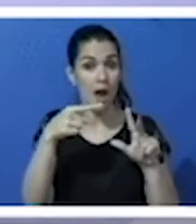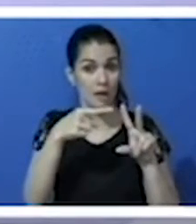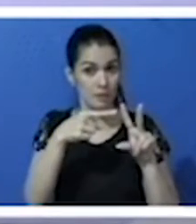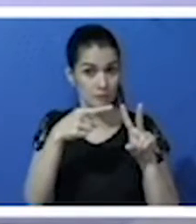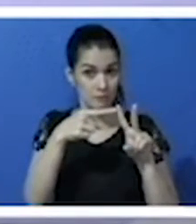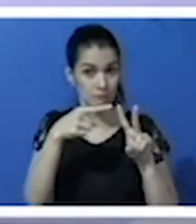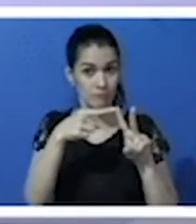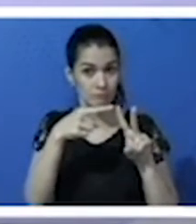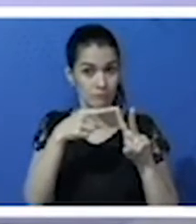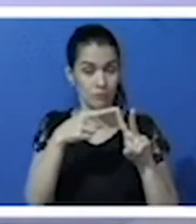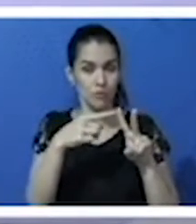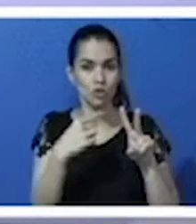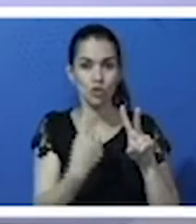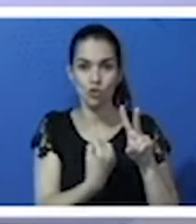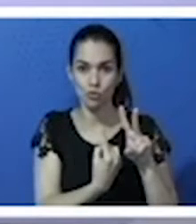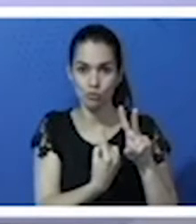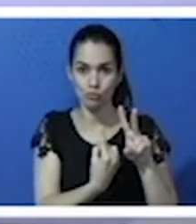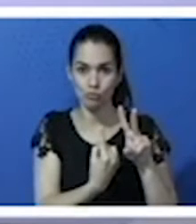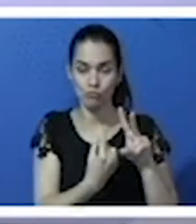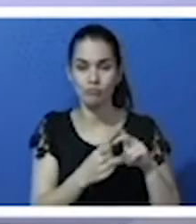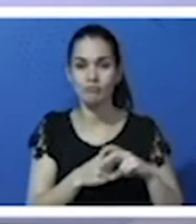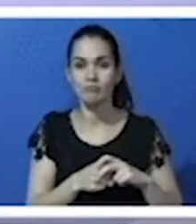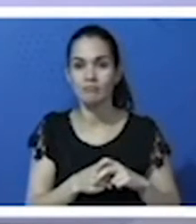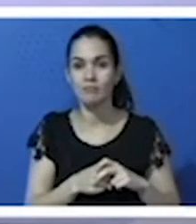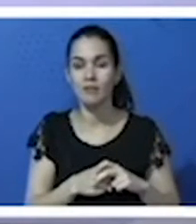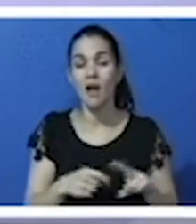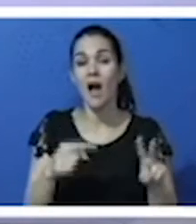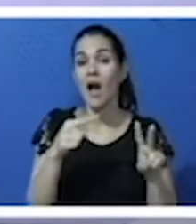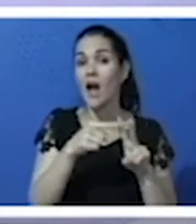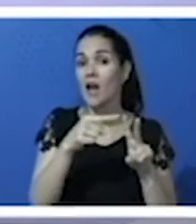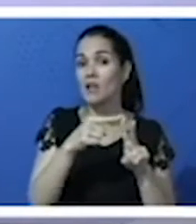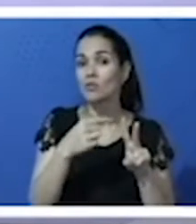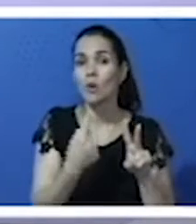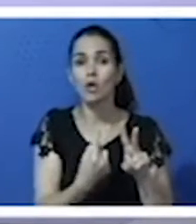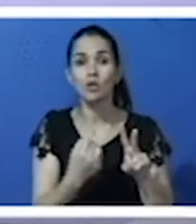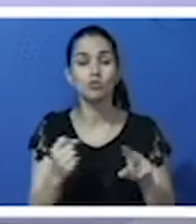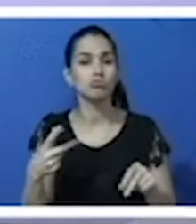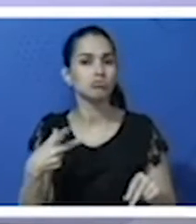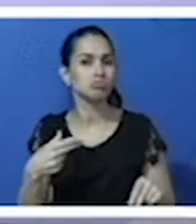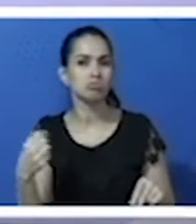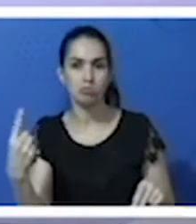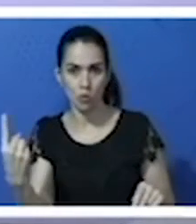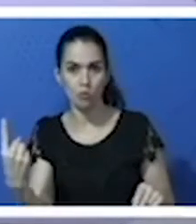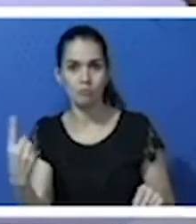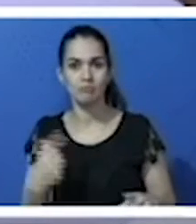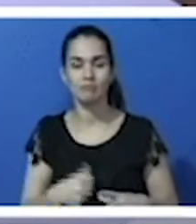quadrada de 1, o delta deu 1. Raiz quadrada de 1 é 1, porque 1 vezes 1 dá 1.